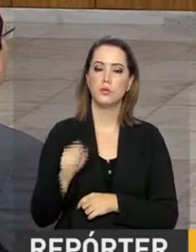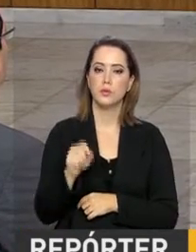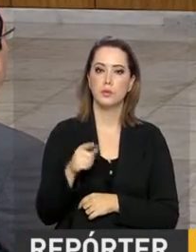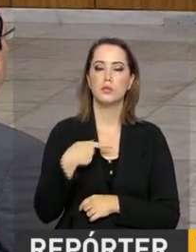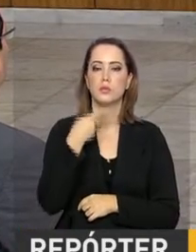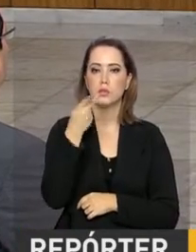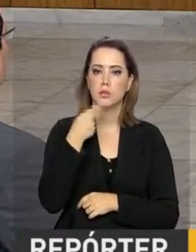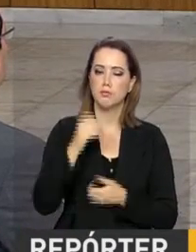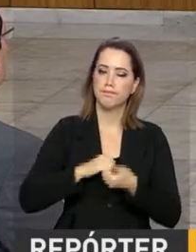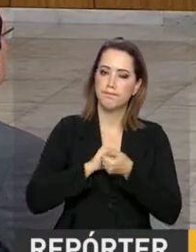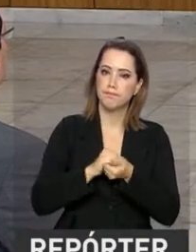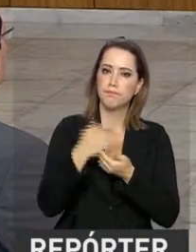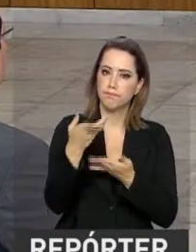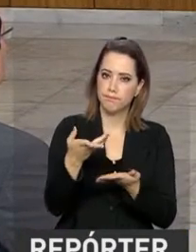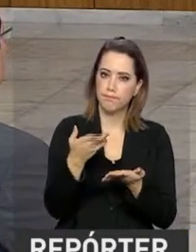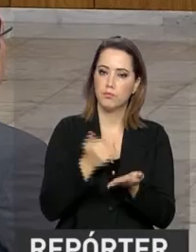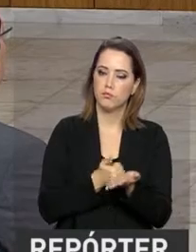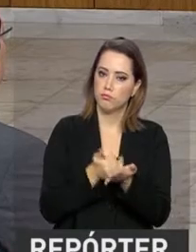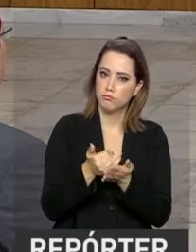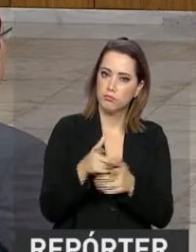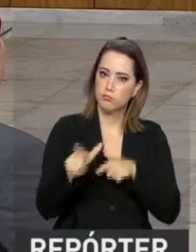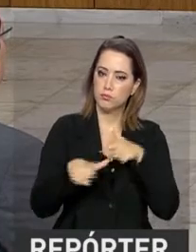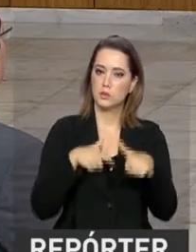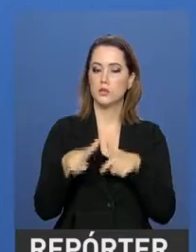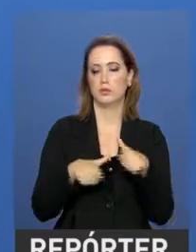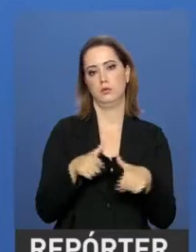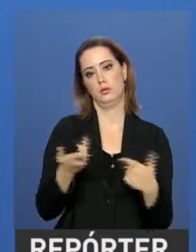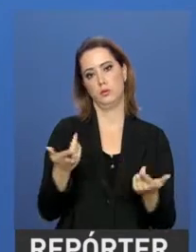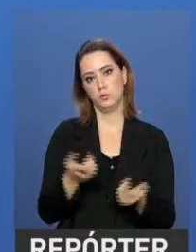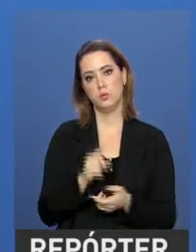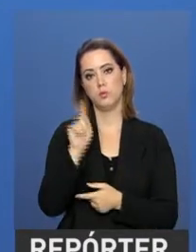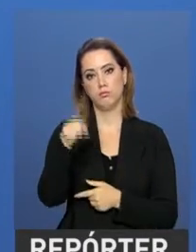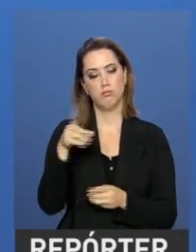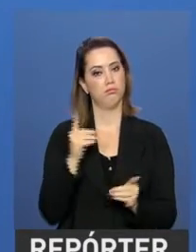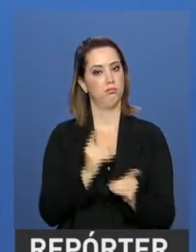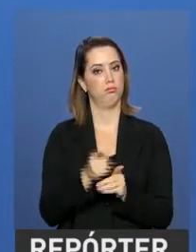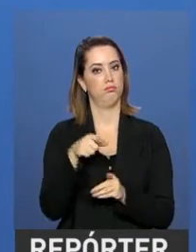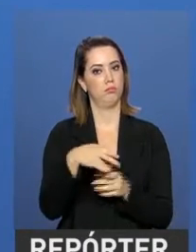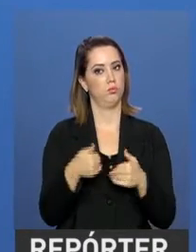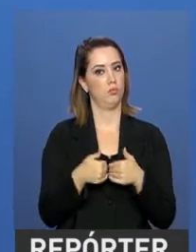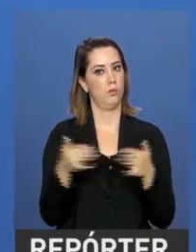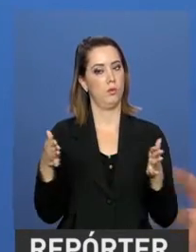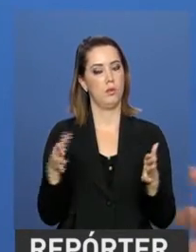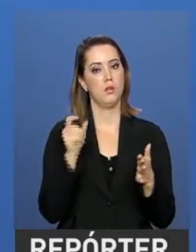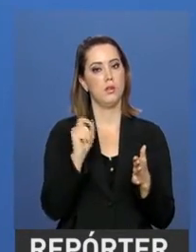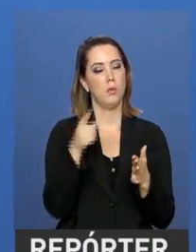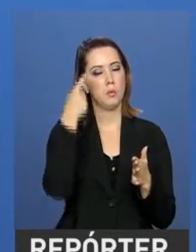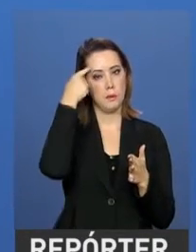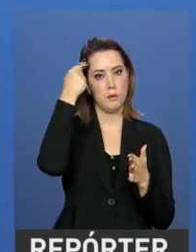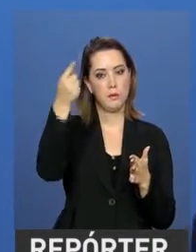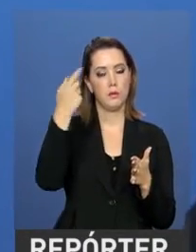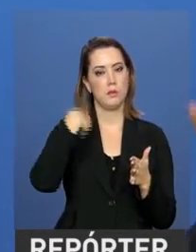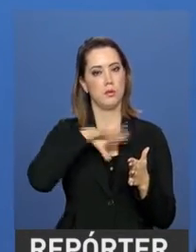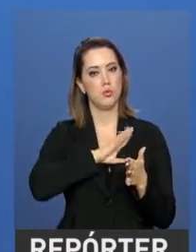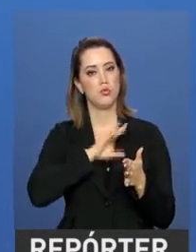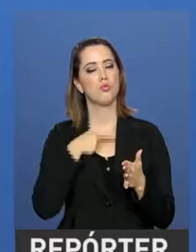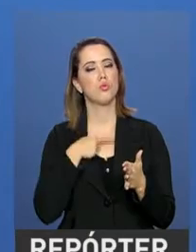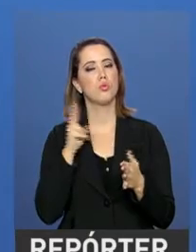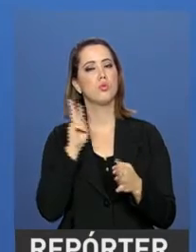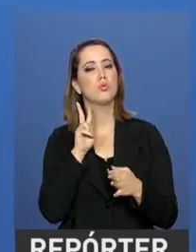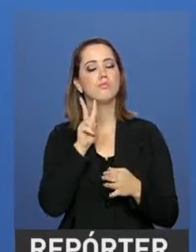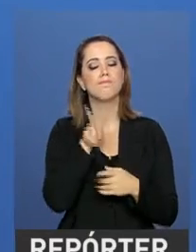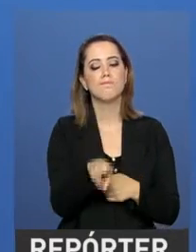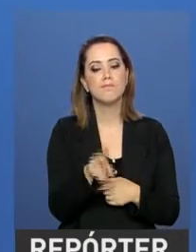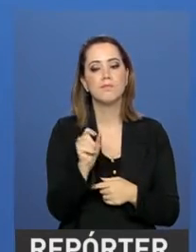por essa belíssima fórmula encontrada que amplia a ideia de que nós estamos voltados